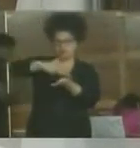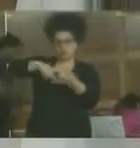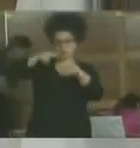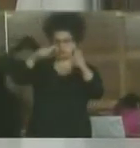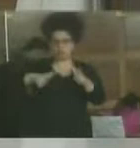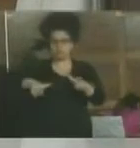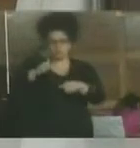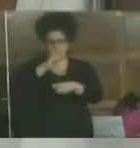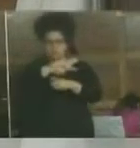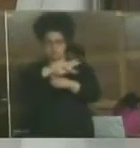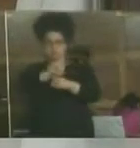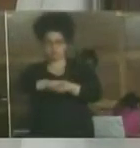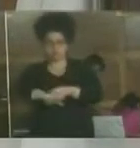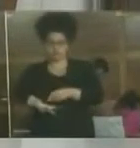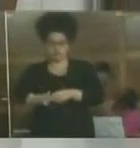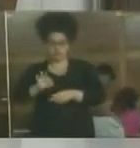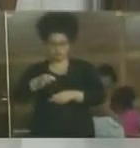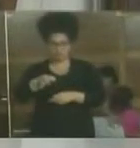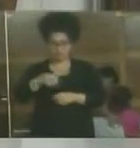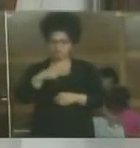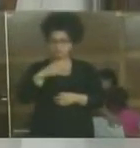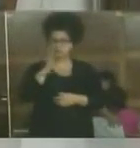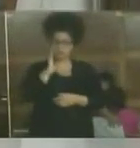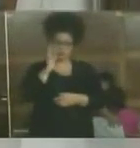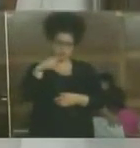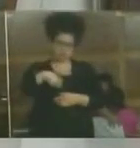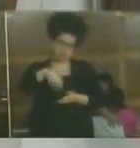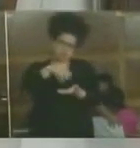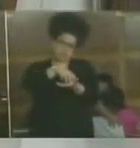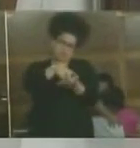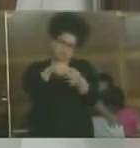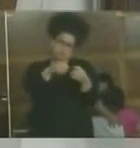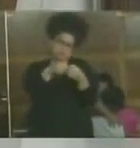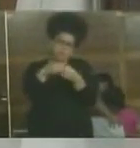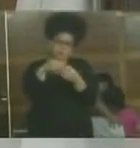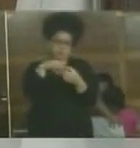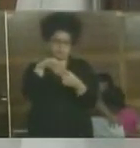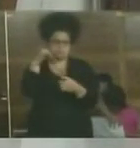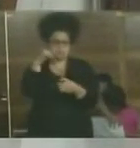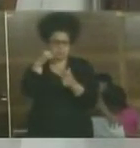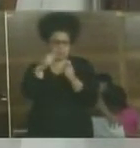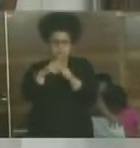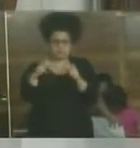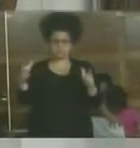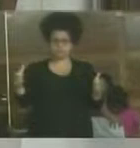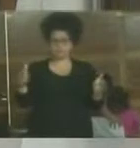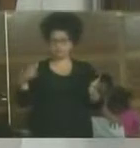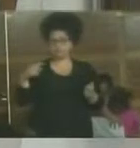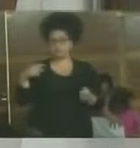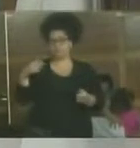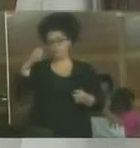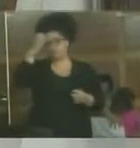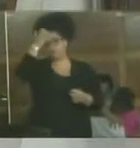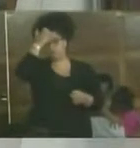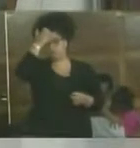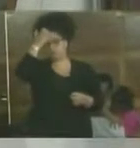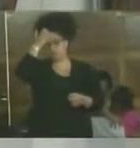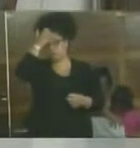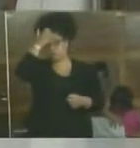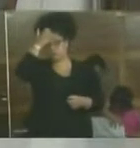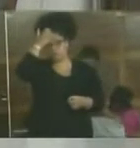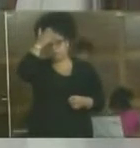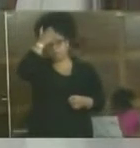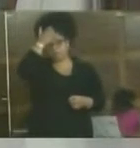Bonfim. O Bonfim é um bairro bem próximo ao centro da cidade, tem uma mulherada enorme lá, disposta a